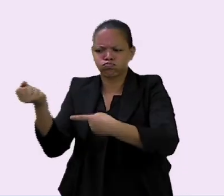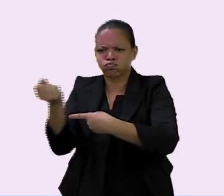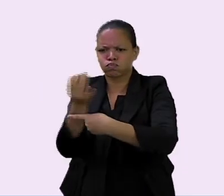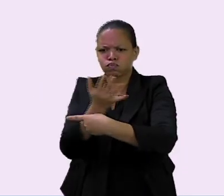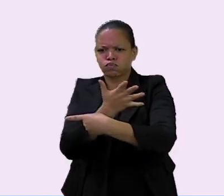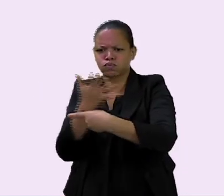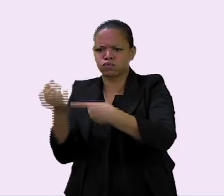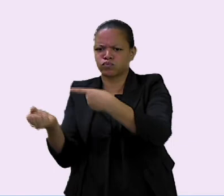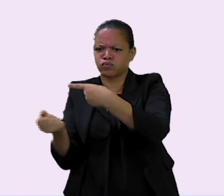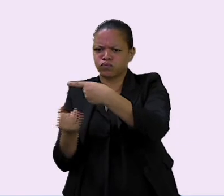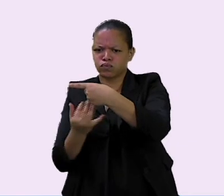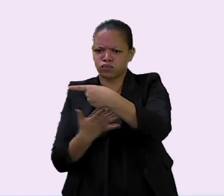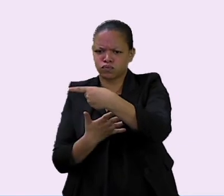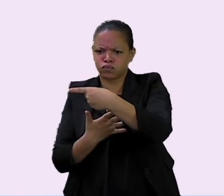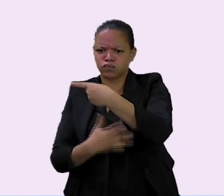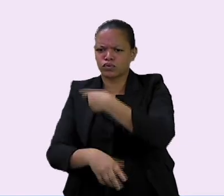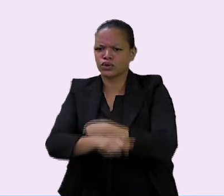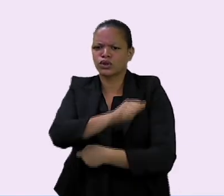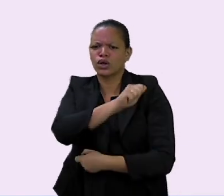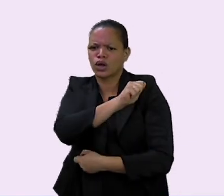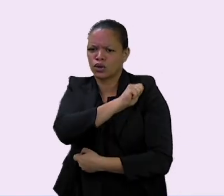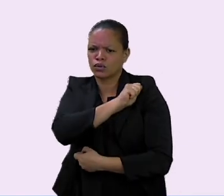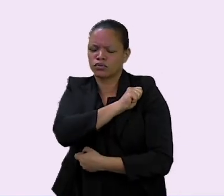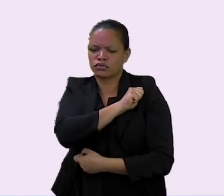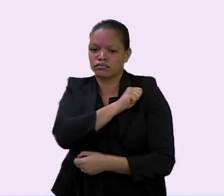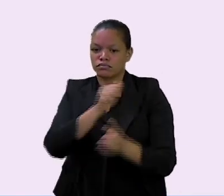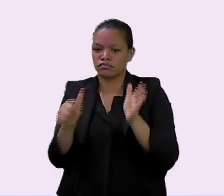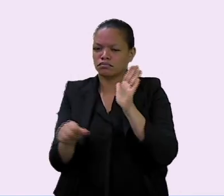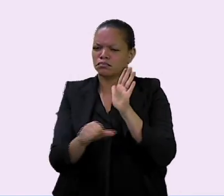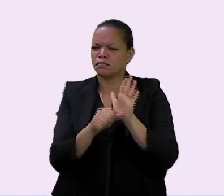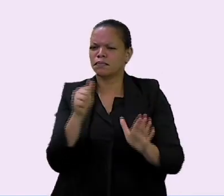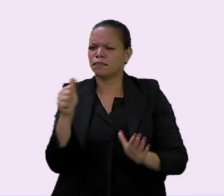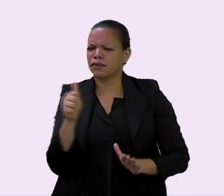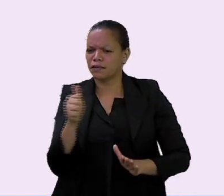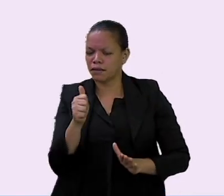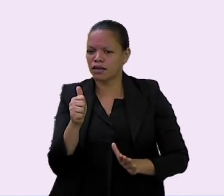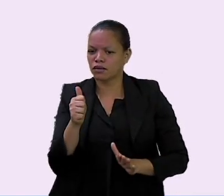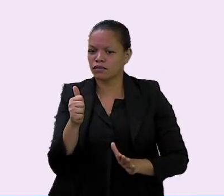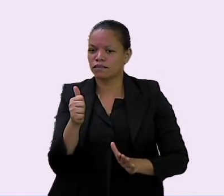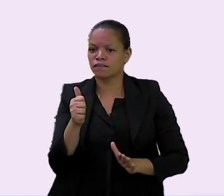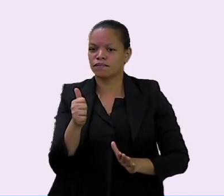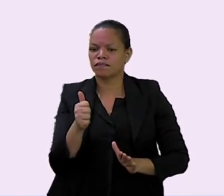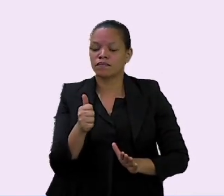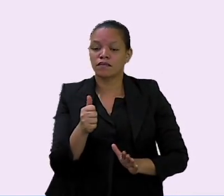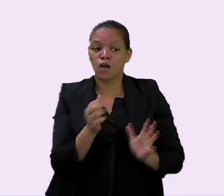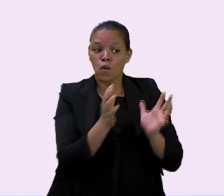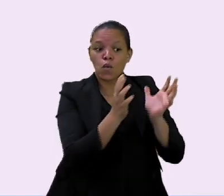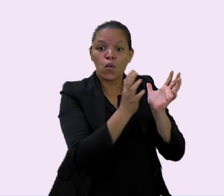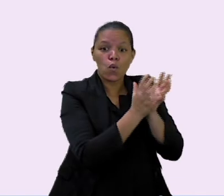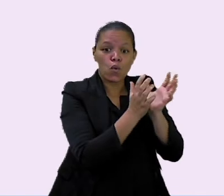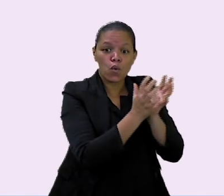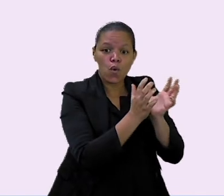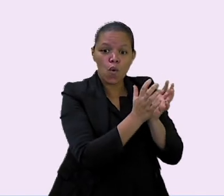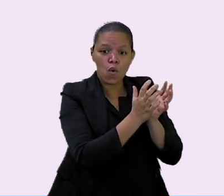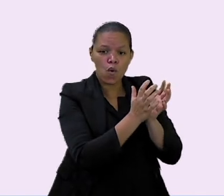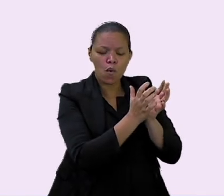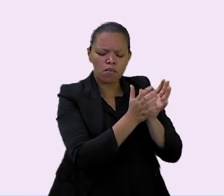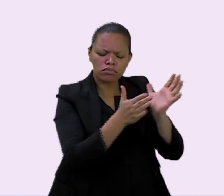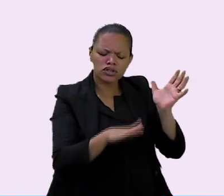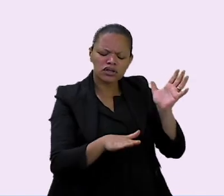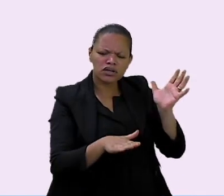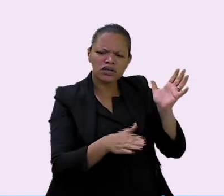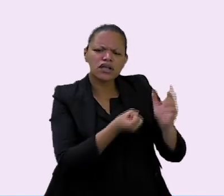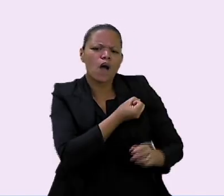aqui, qual é o meu total? Quantas crianças tem nessa turma? Tem